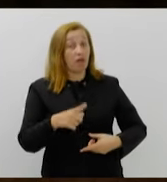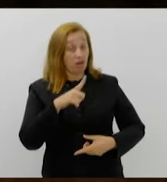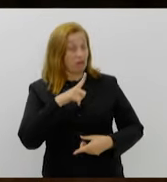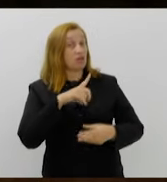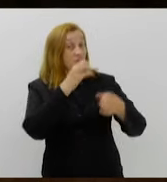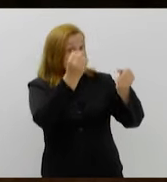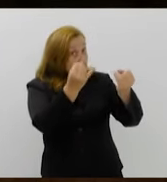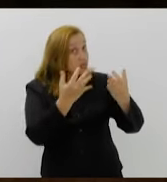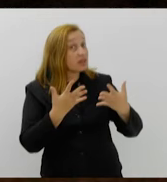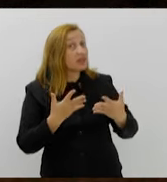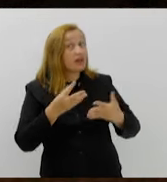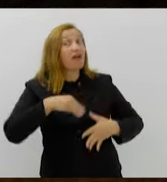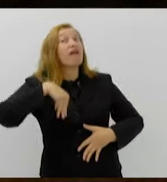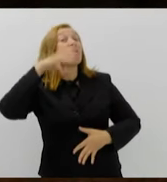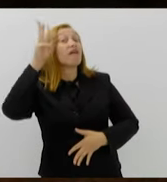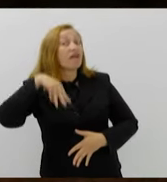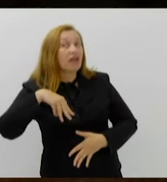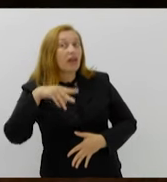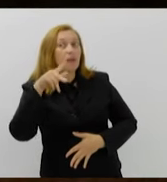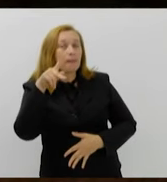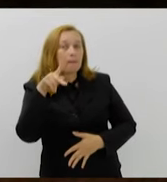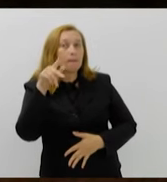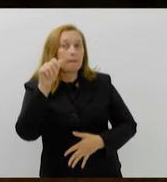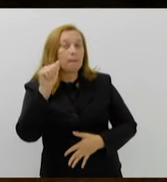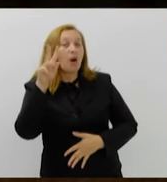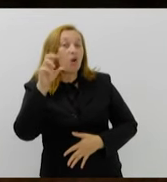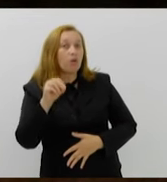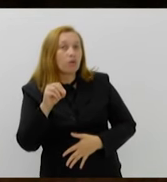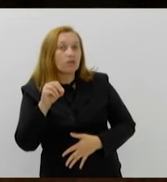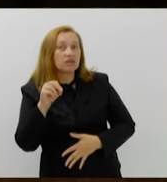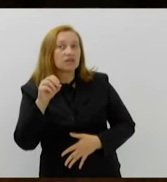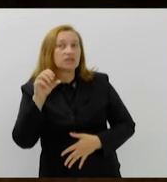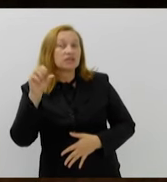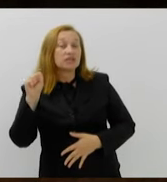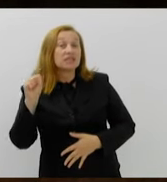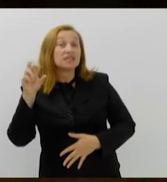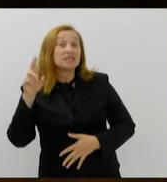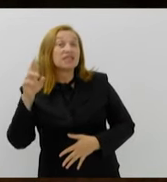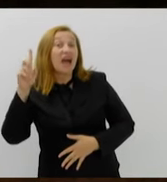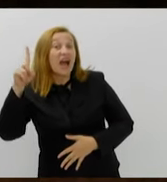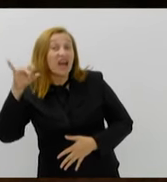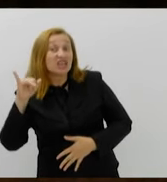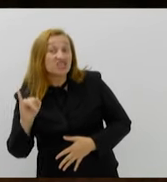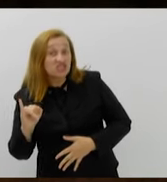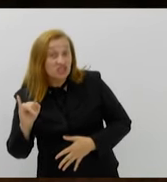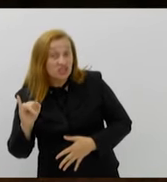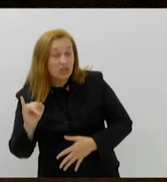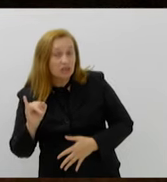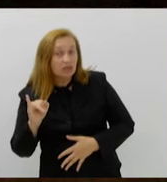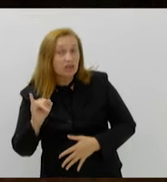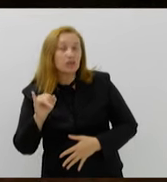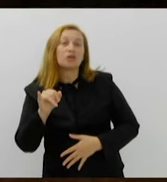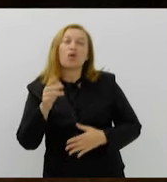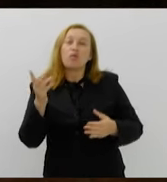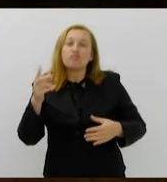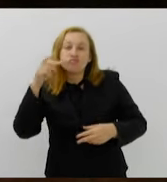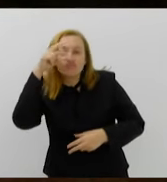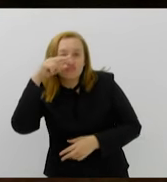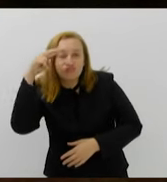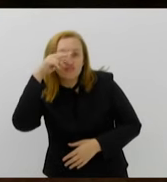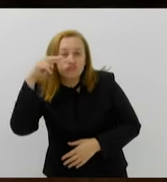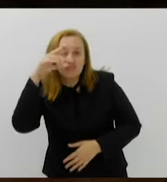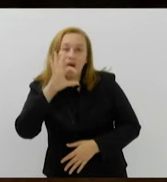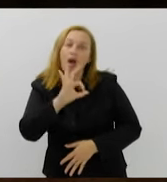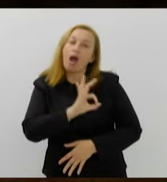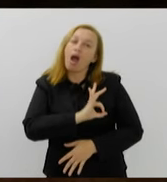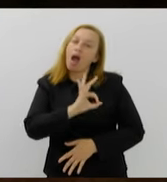explicar quem é Paulo Assad que tá citado nas delações e é o objeto de uma investigação da polícia